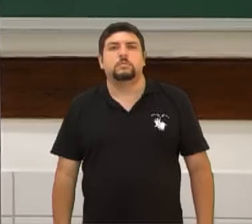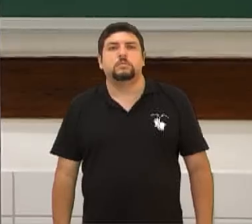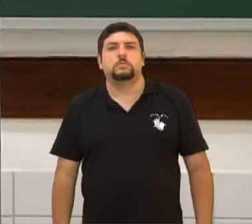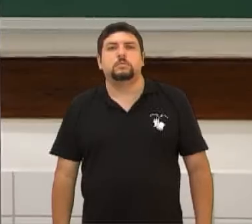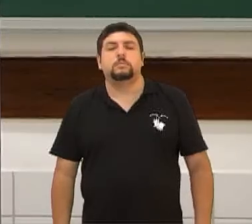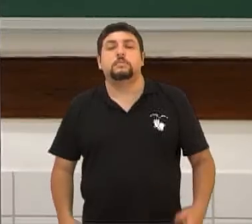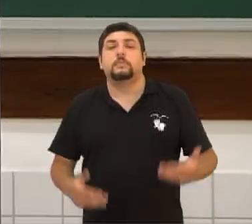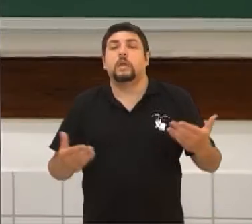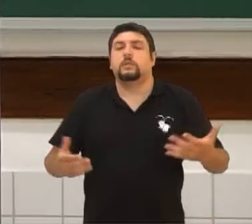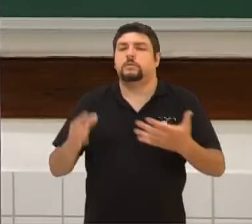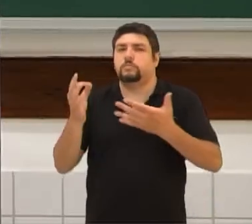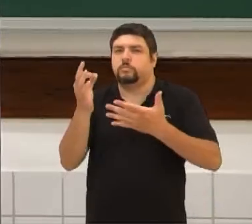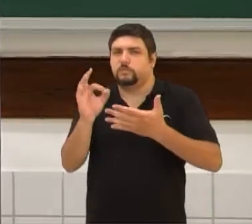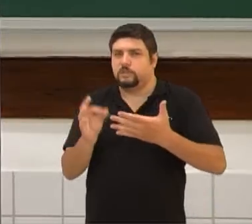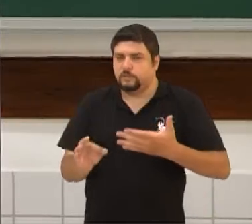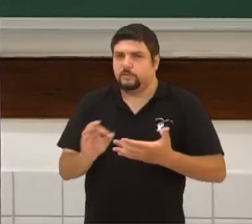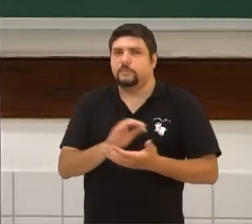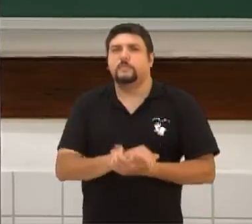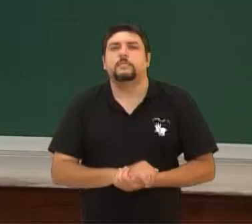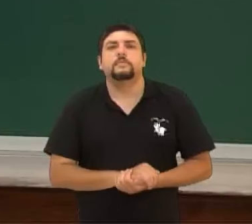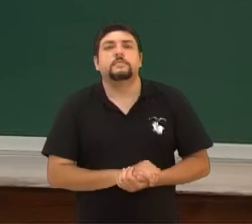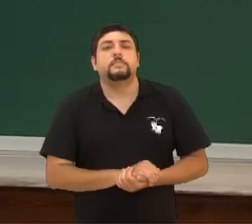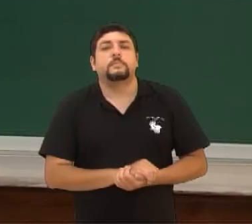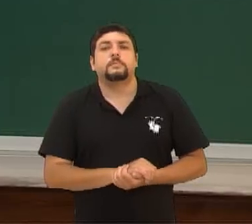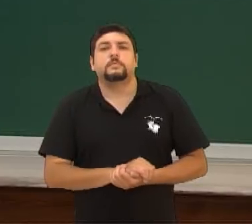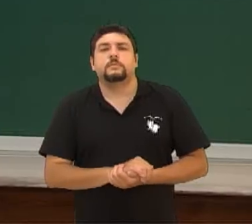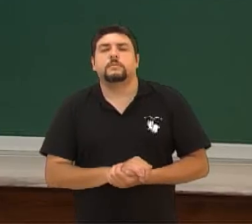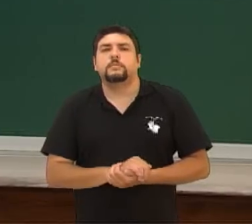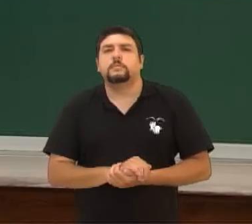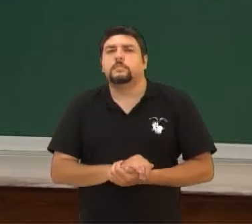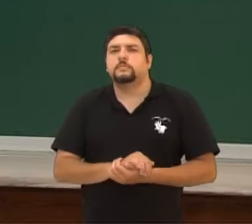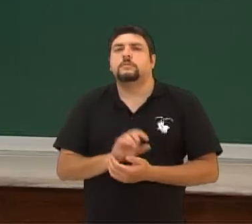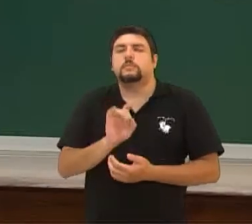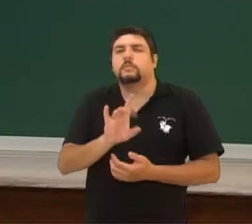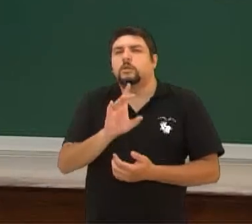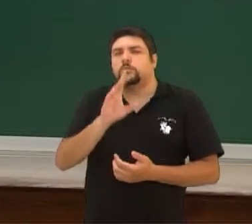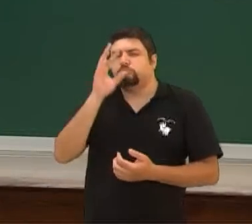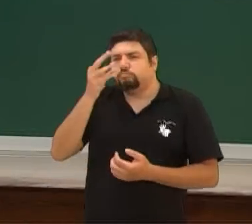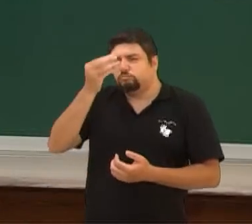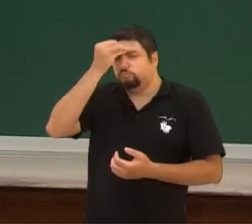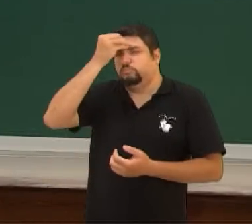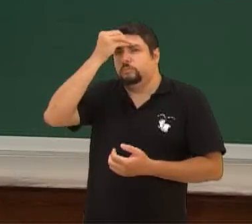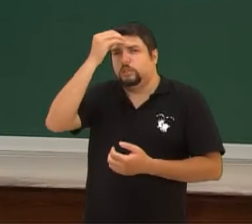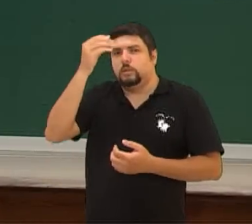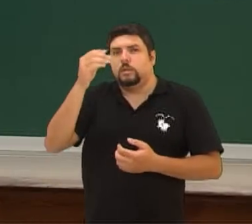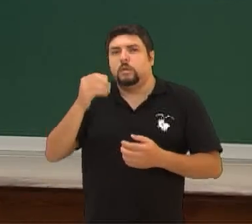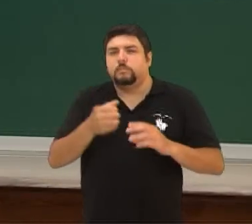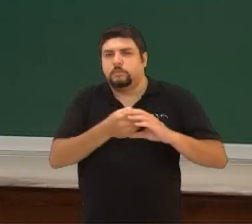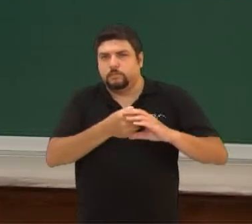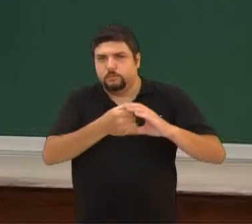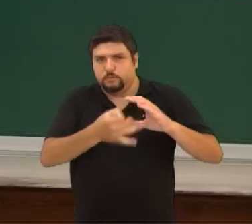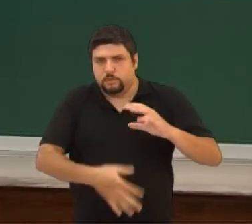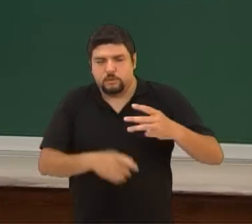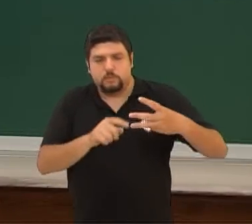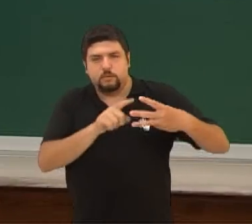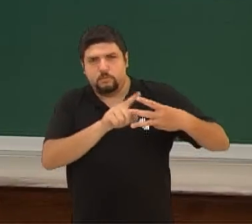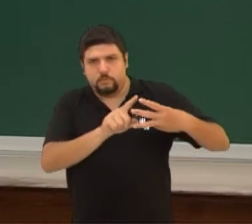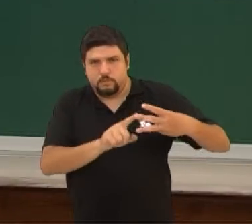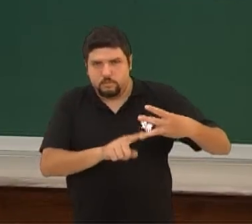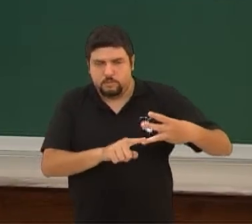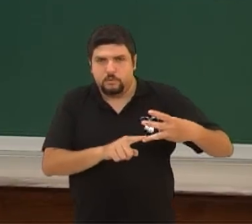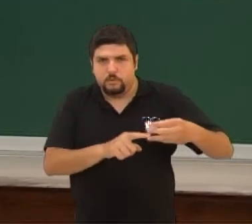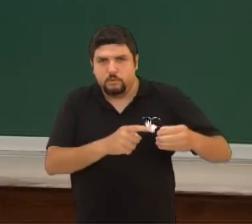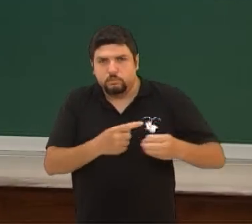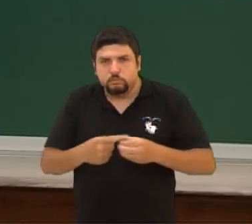Aí, pessoal, vamos à correção aqui do nosso quiz, né? Essa é mais uma confirmação aí. Essas características, 3 características semelhantes